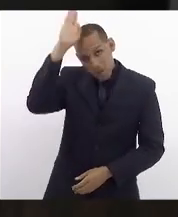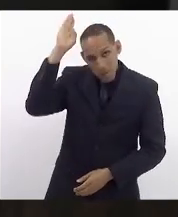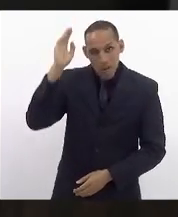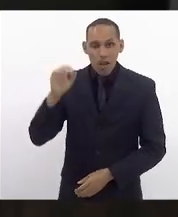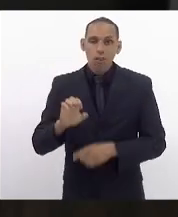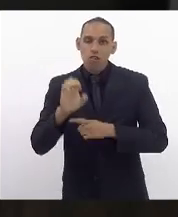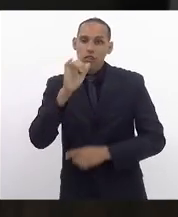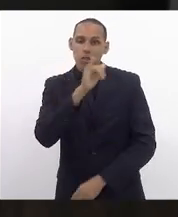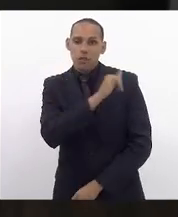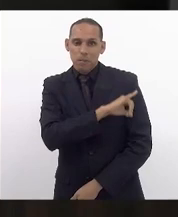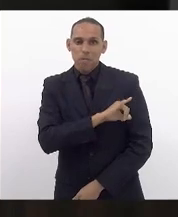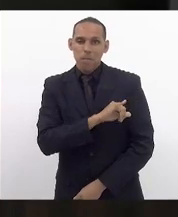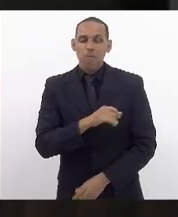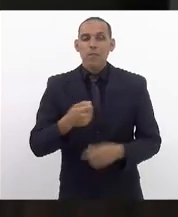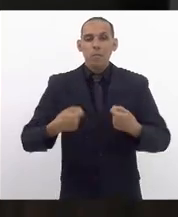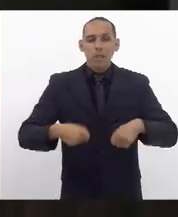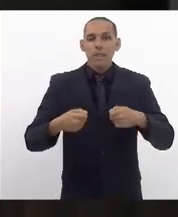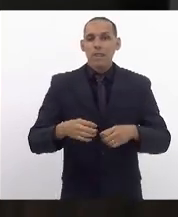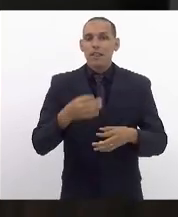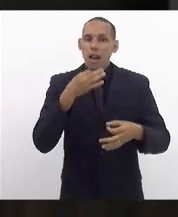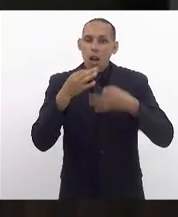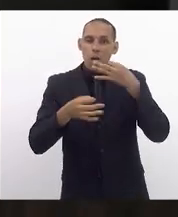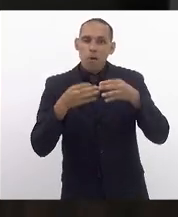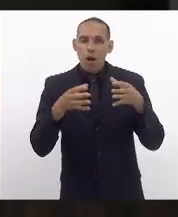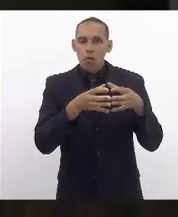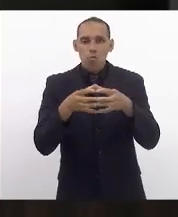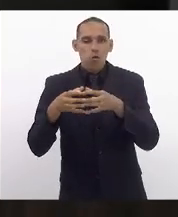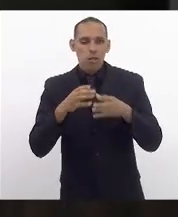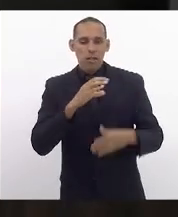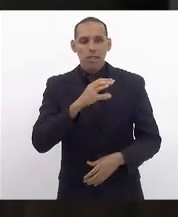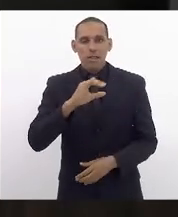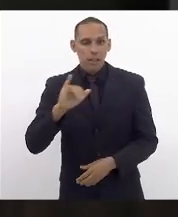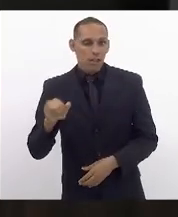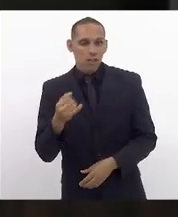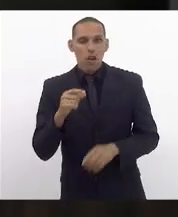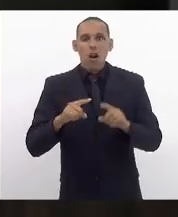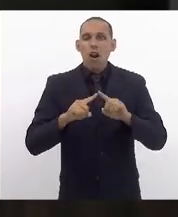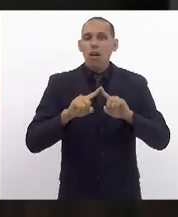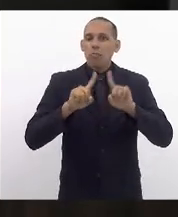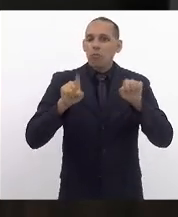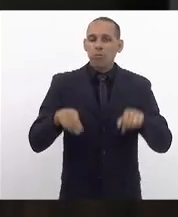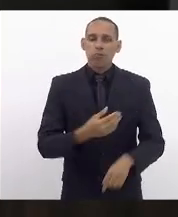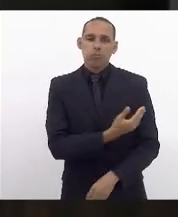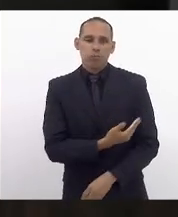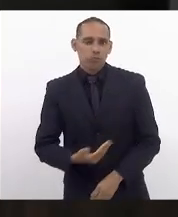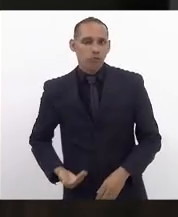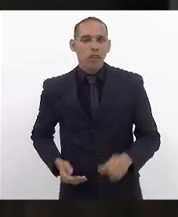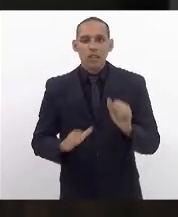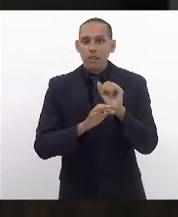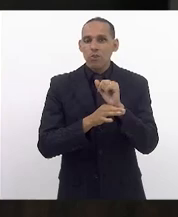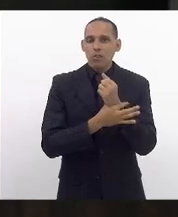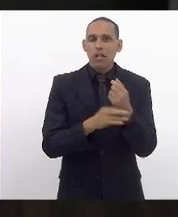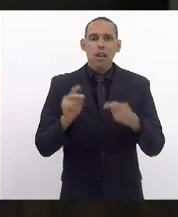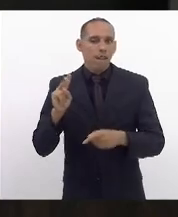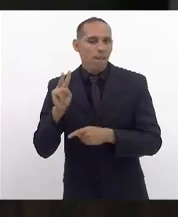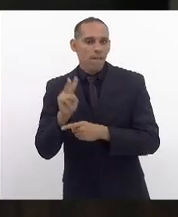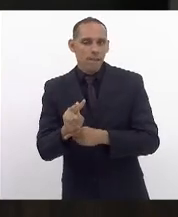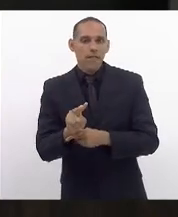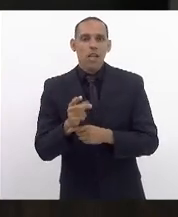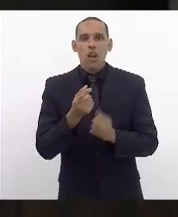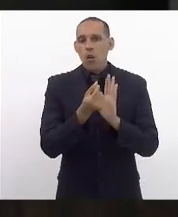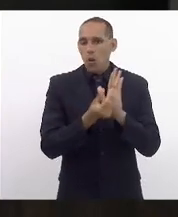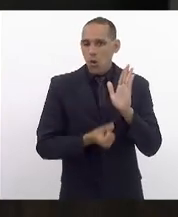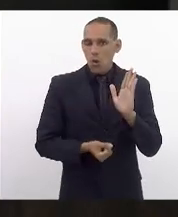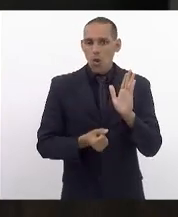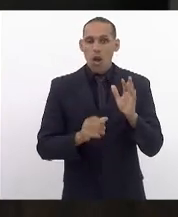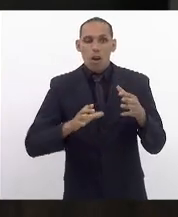Outras Providências, pendente de pareceres das comissões. Constituição e Justiça de Servidores Públicos, Segurança Pública, Defesa Civil e de Orçamento. Para emitir parecer